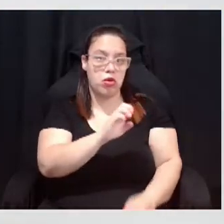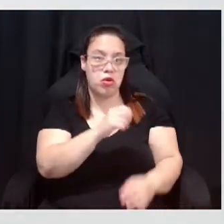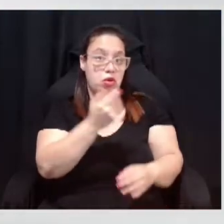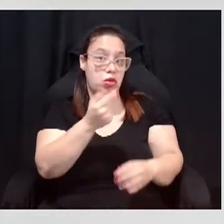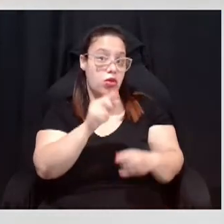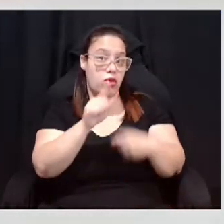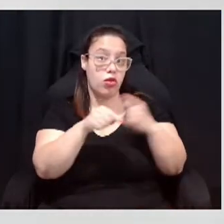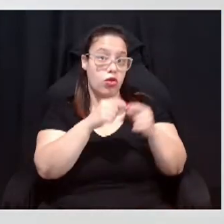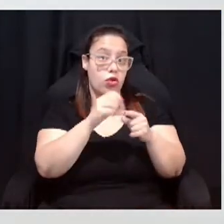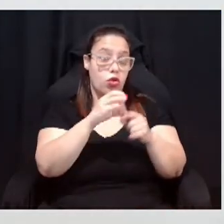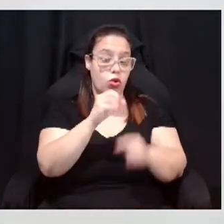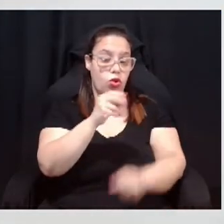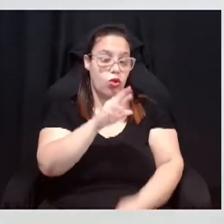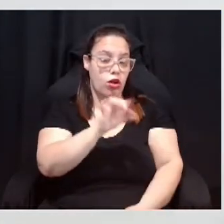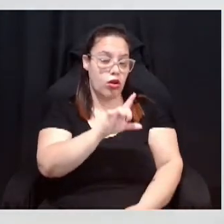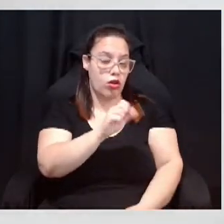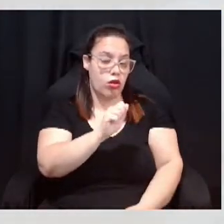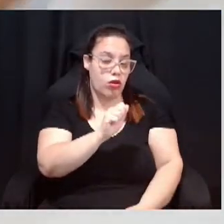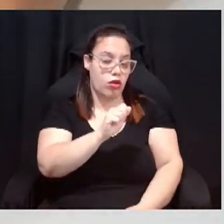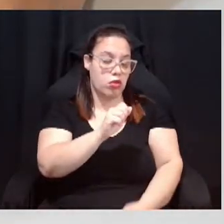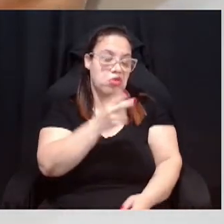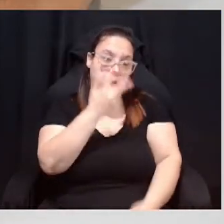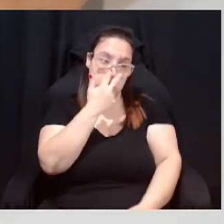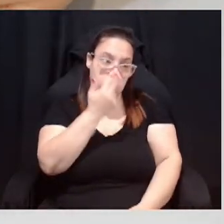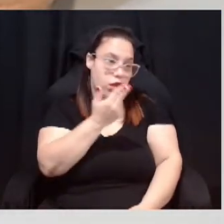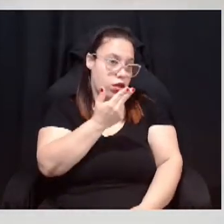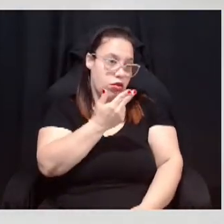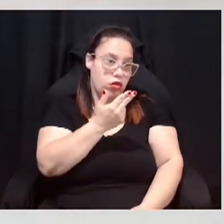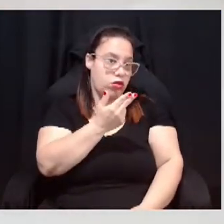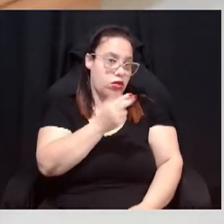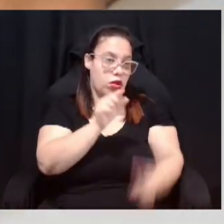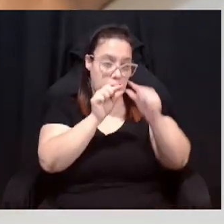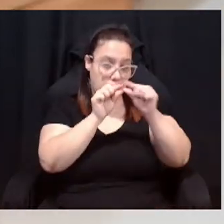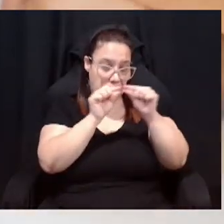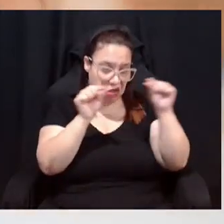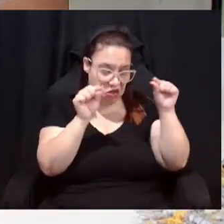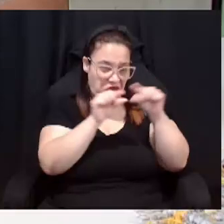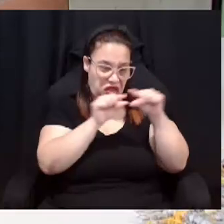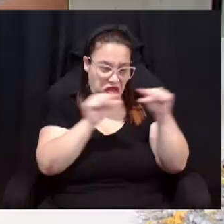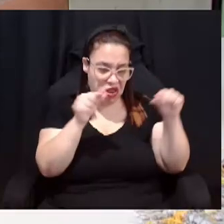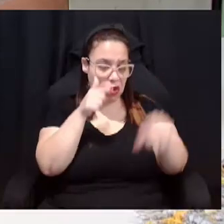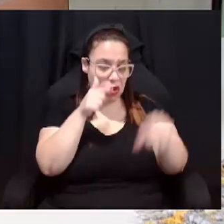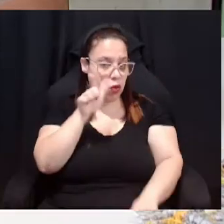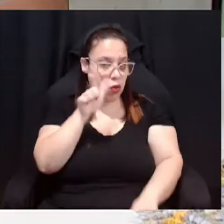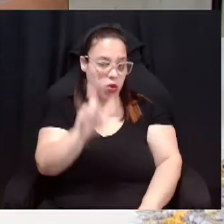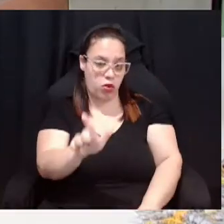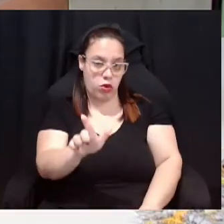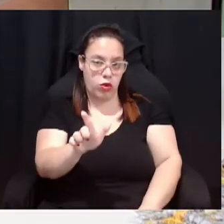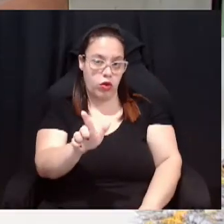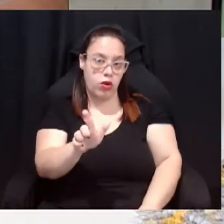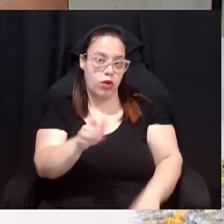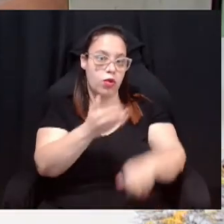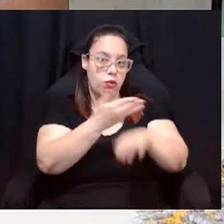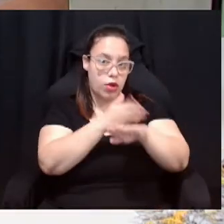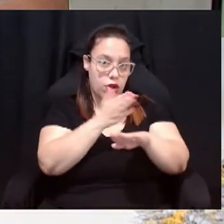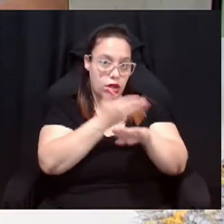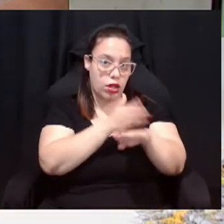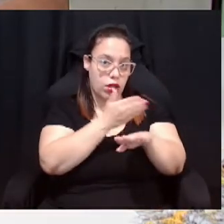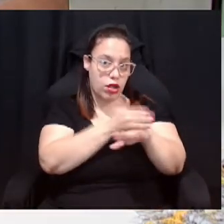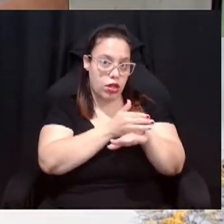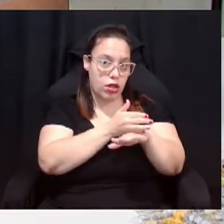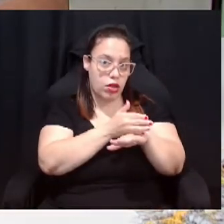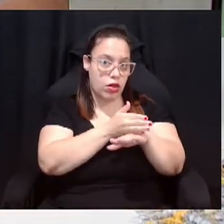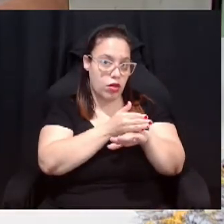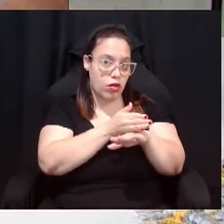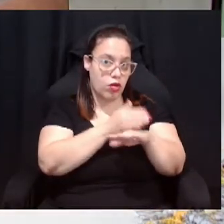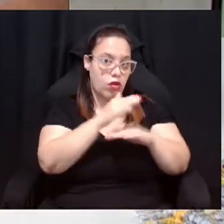que seja semelhante, né? Até aquele mais fininho a gente consegue pegar para pelo menos praticar e depois aplicar isso num material